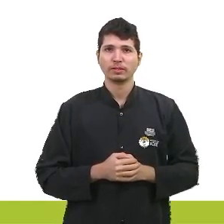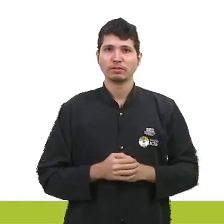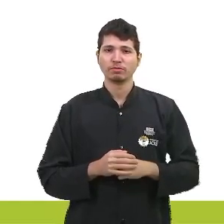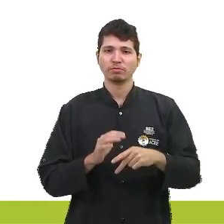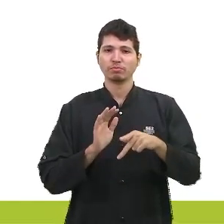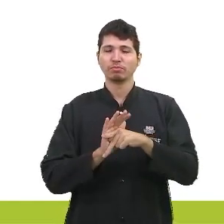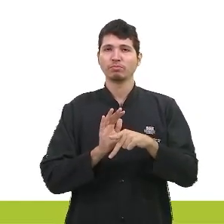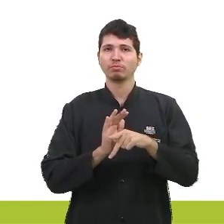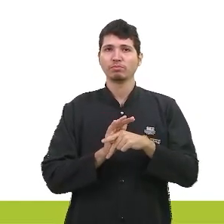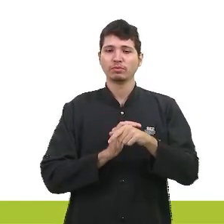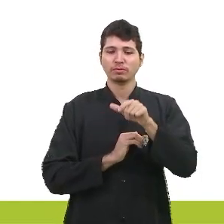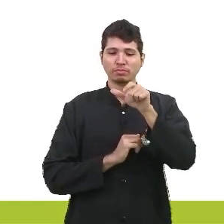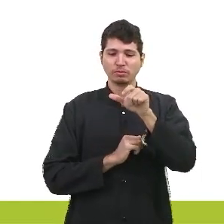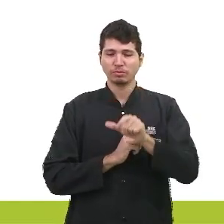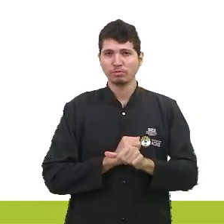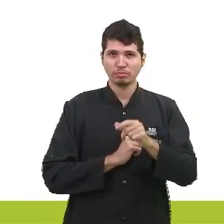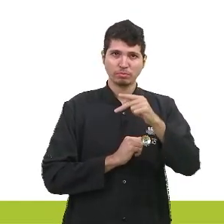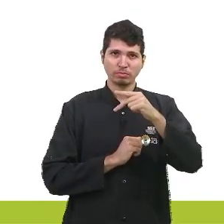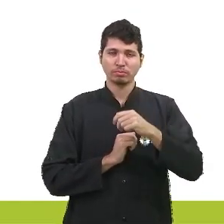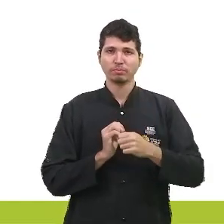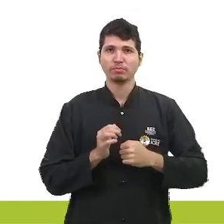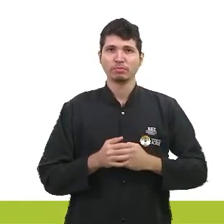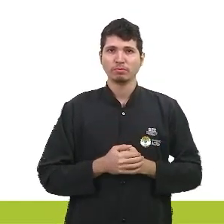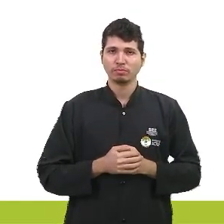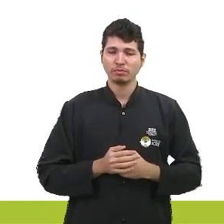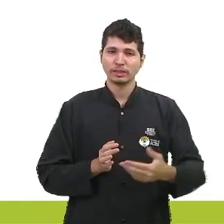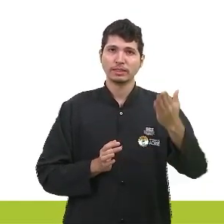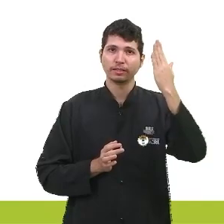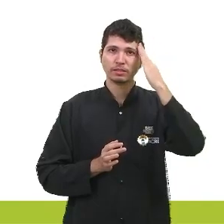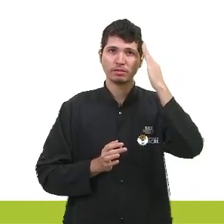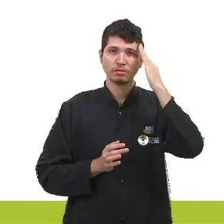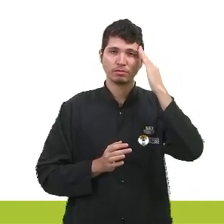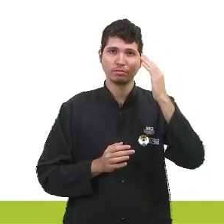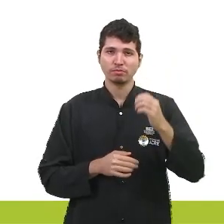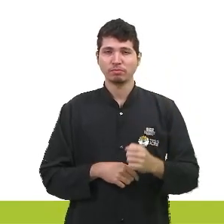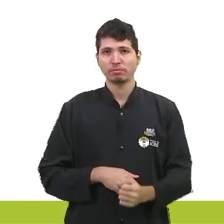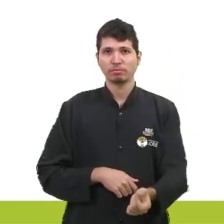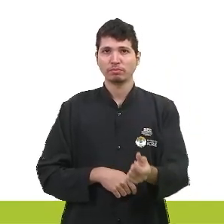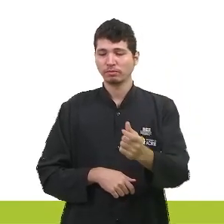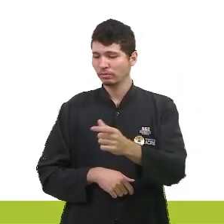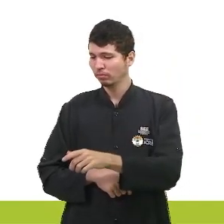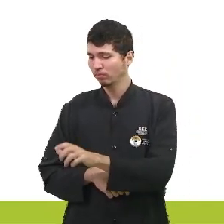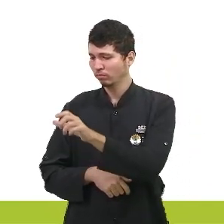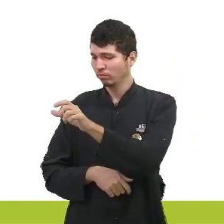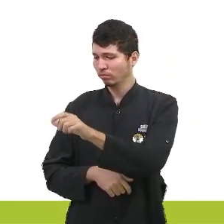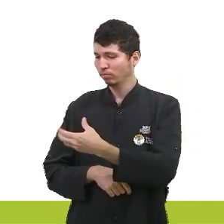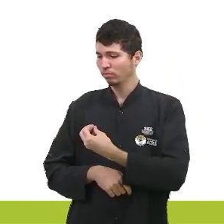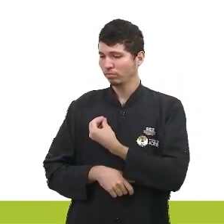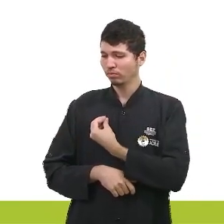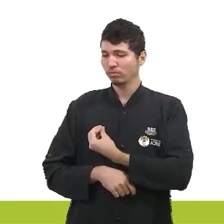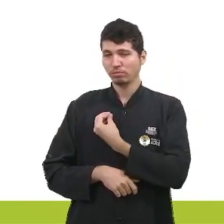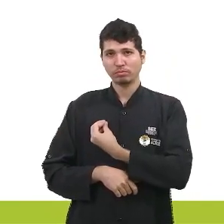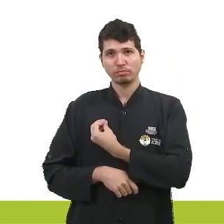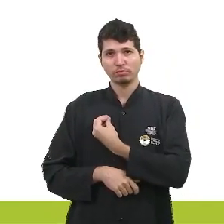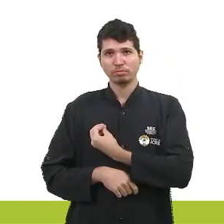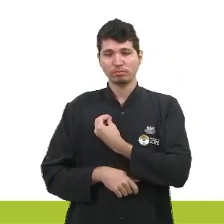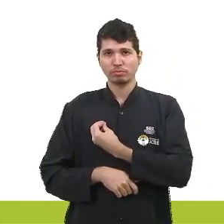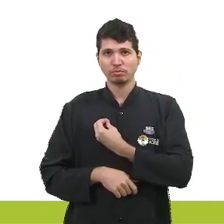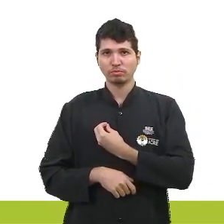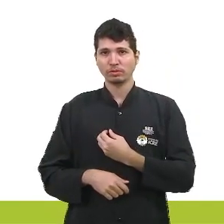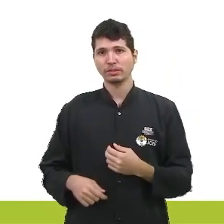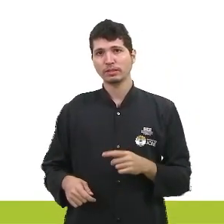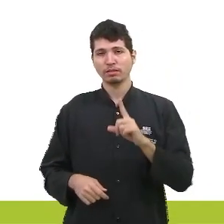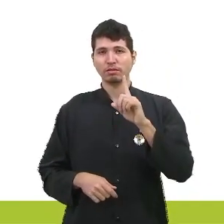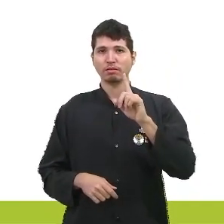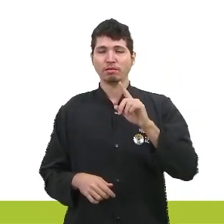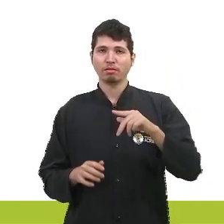desai o homem entende que existir é uma das suas possibilidades já